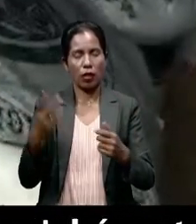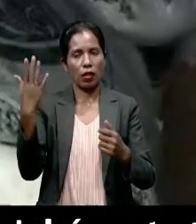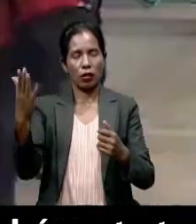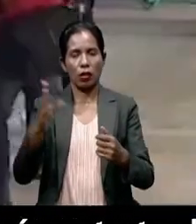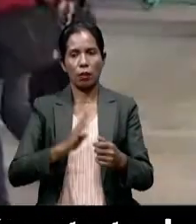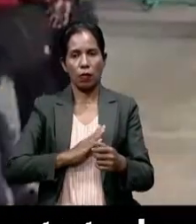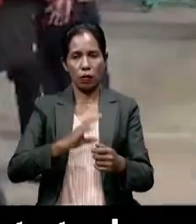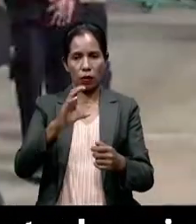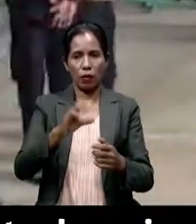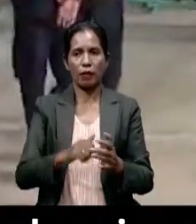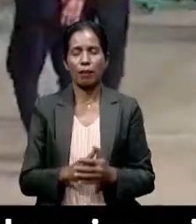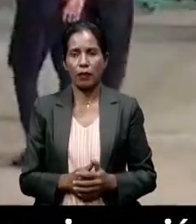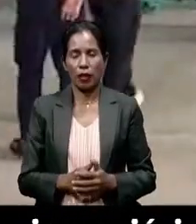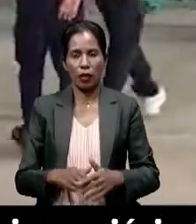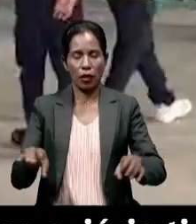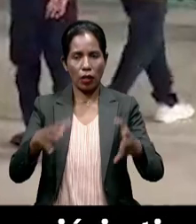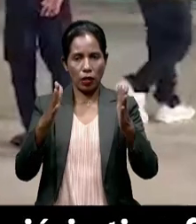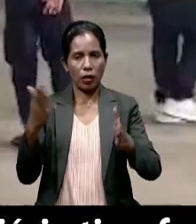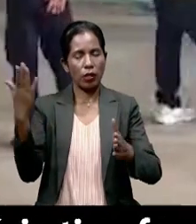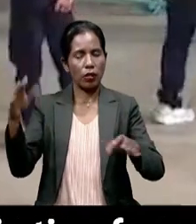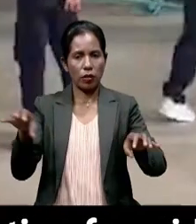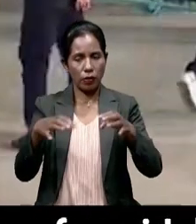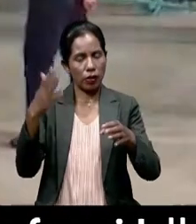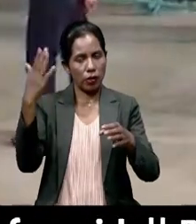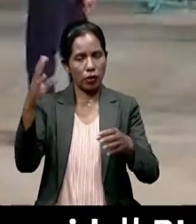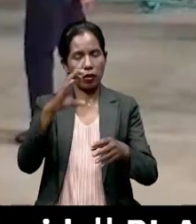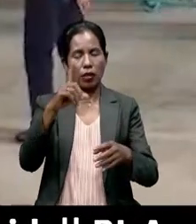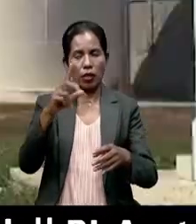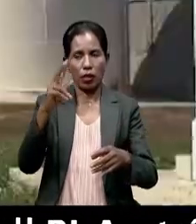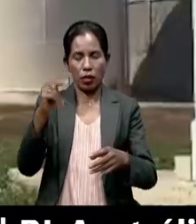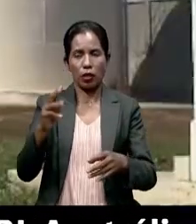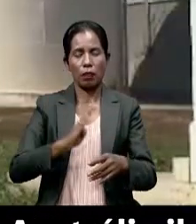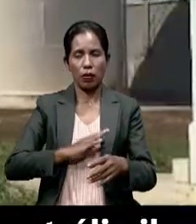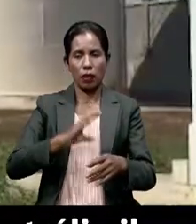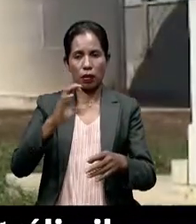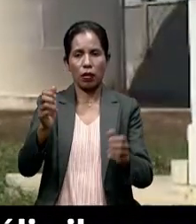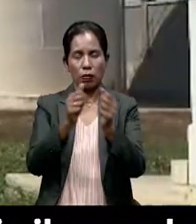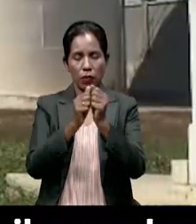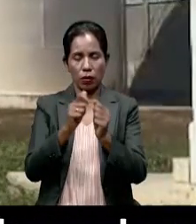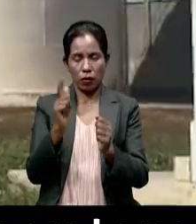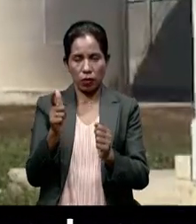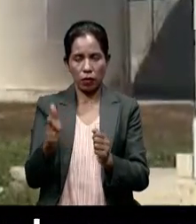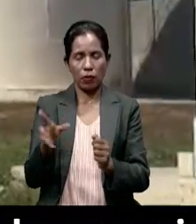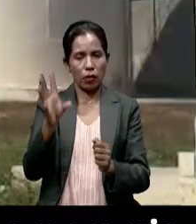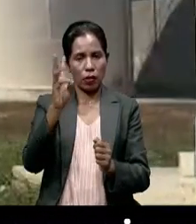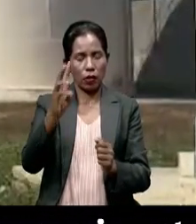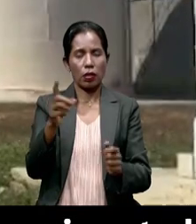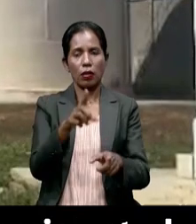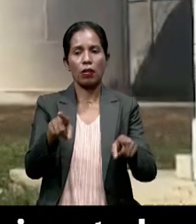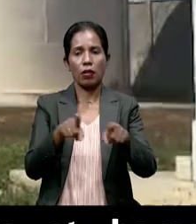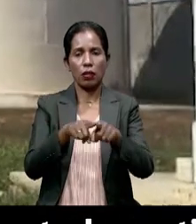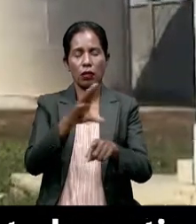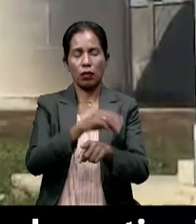Baucau. Total trabalhador nebe serviço e armazém CLN regional Baucau, Ramuto Cruanulo Racinem, composto russo